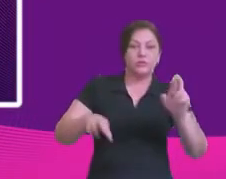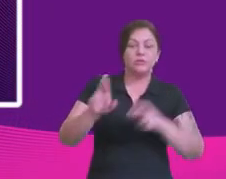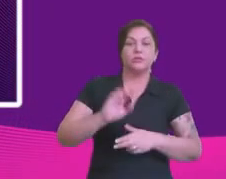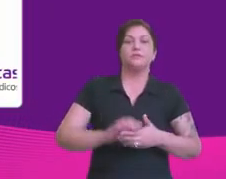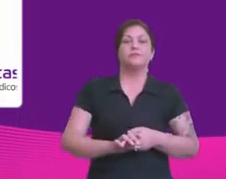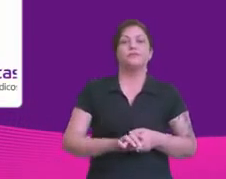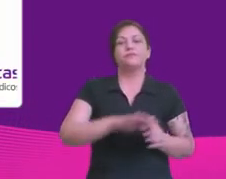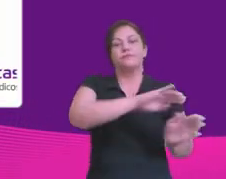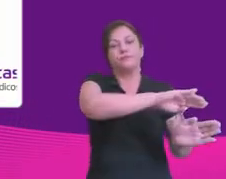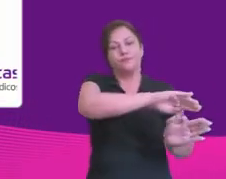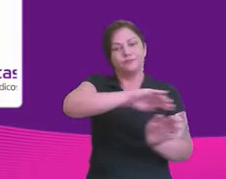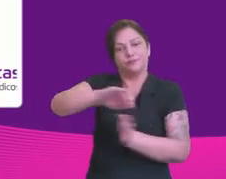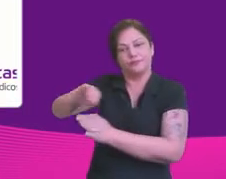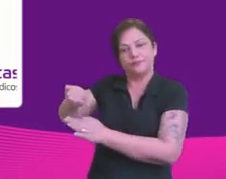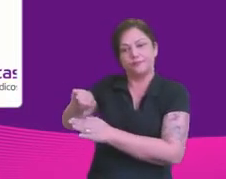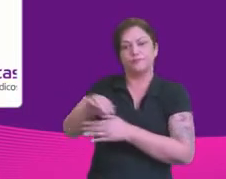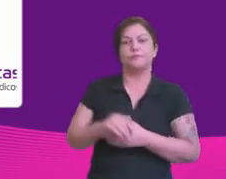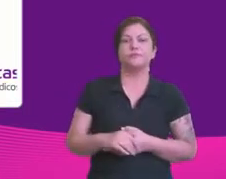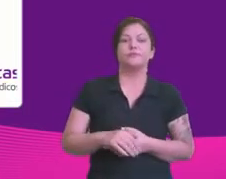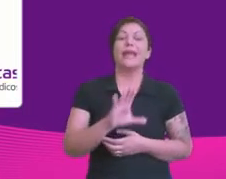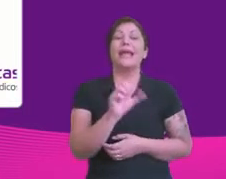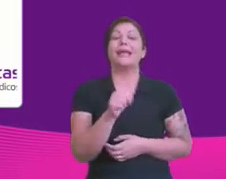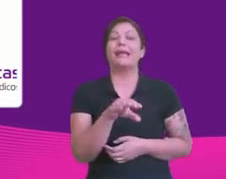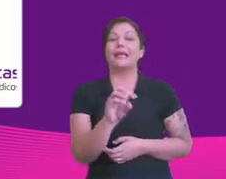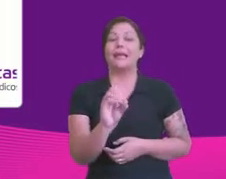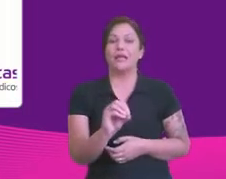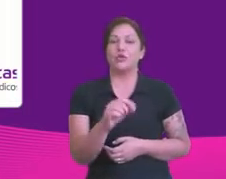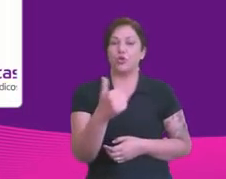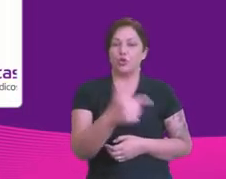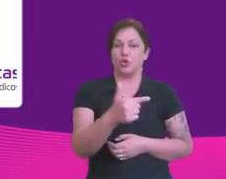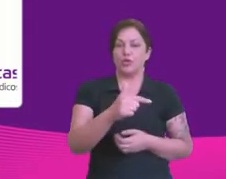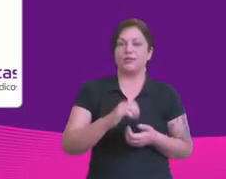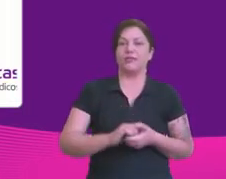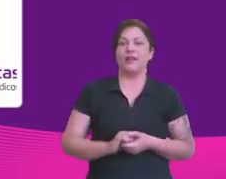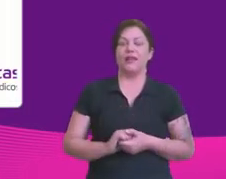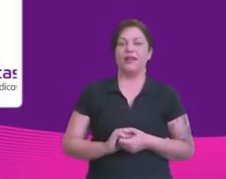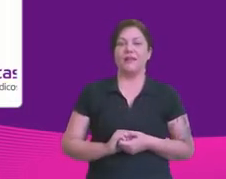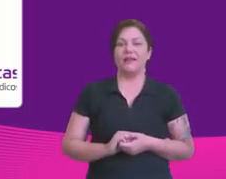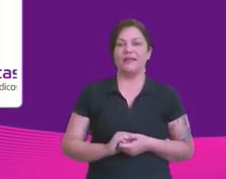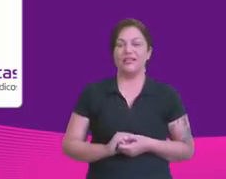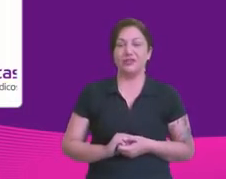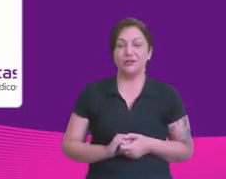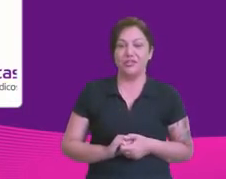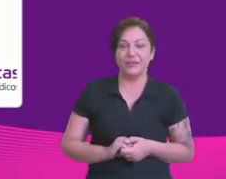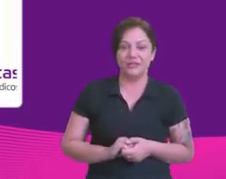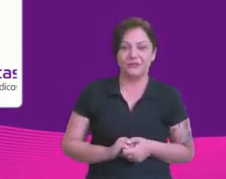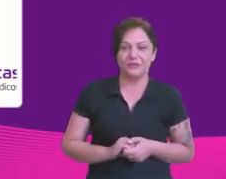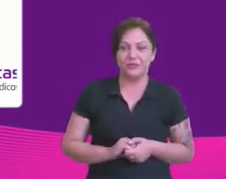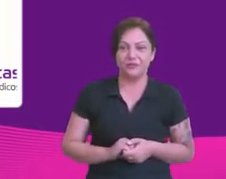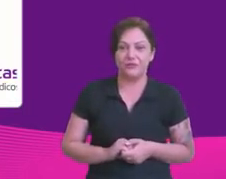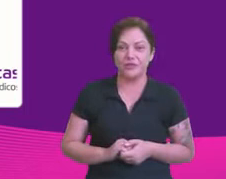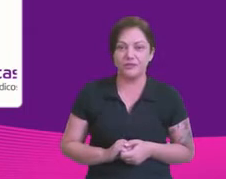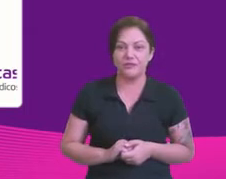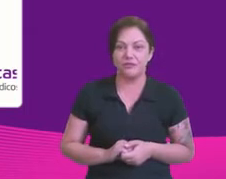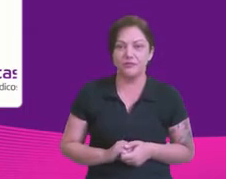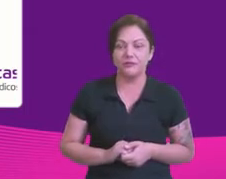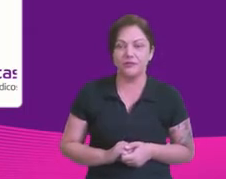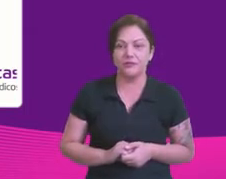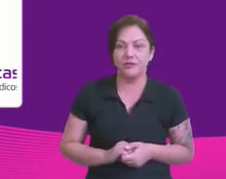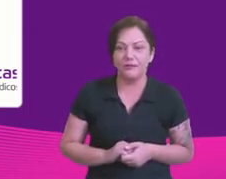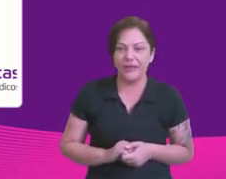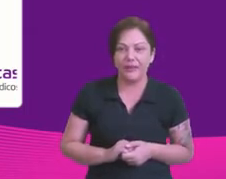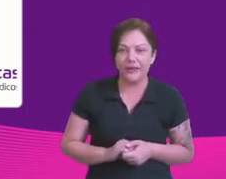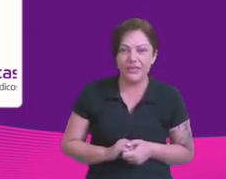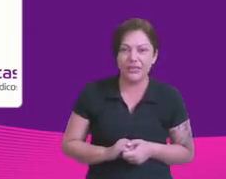2. Bom, no caso clínico 2, é um paciente masculino de 45 anos, sem comorbidade,